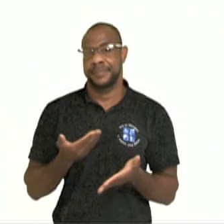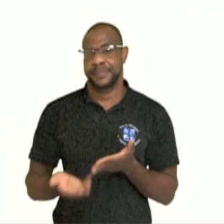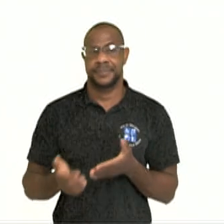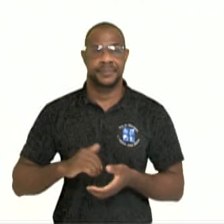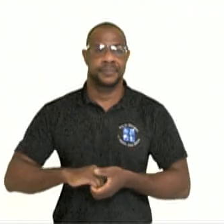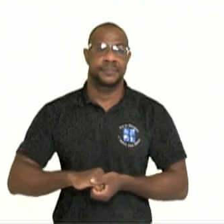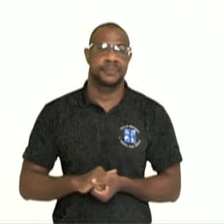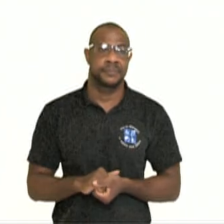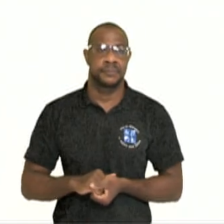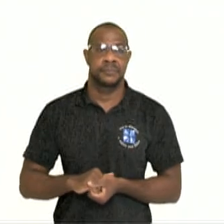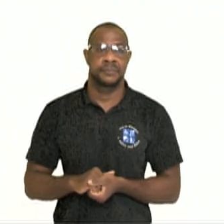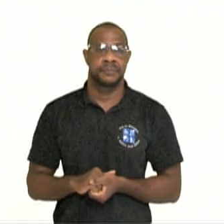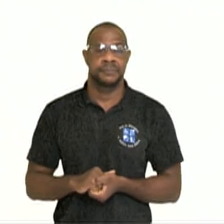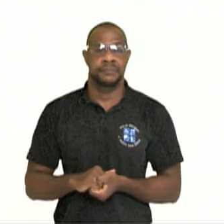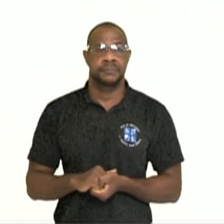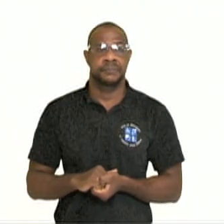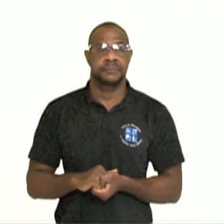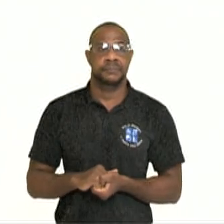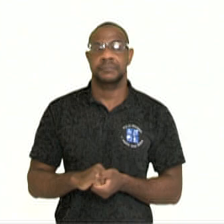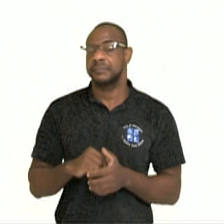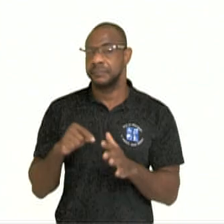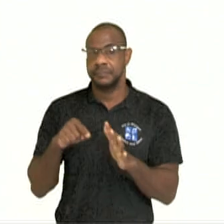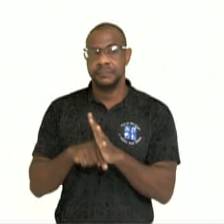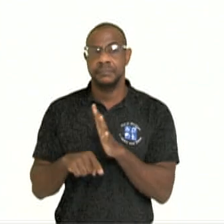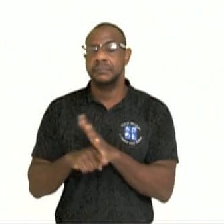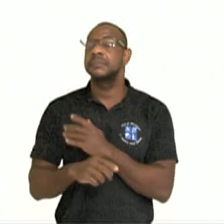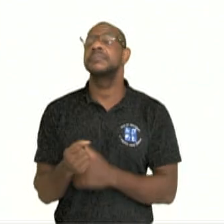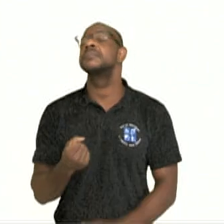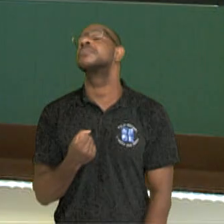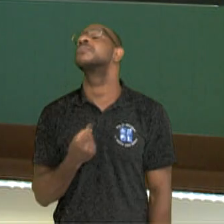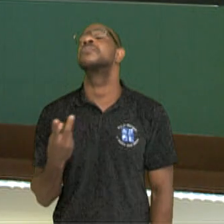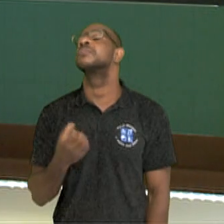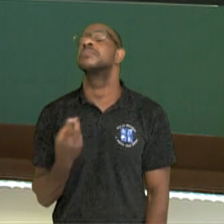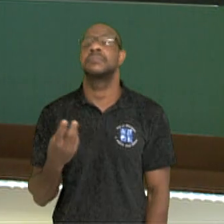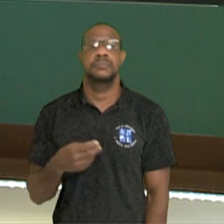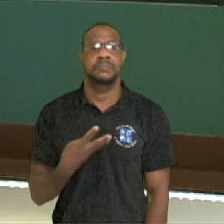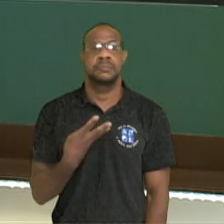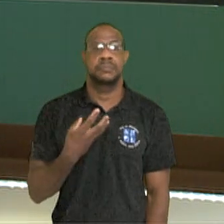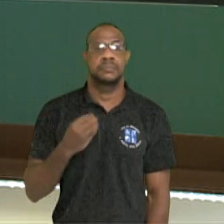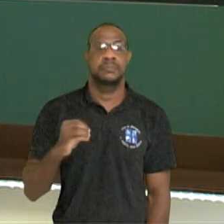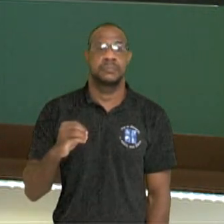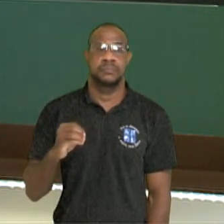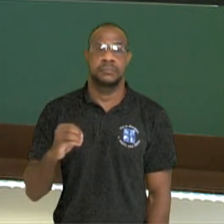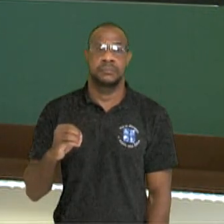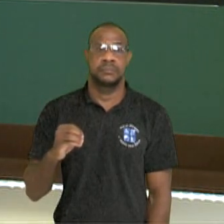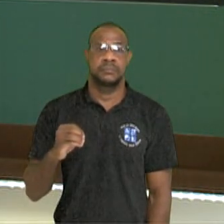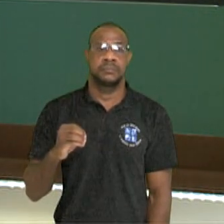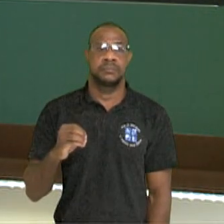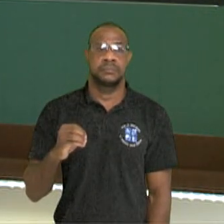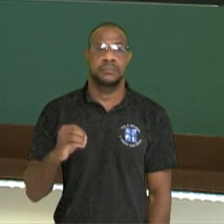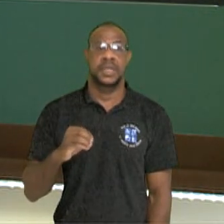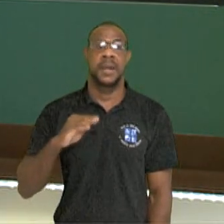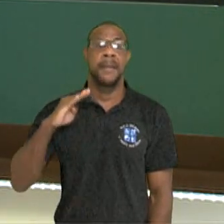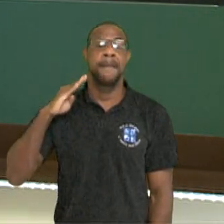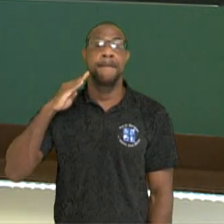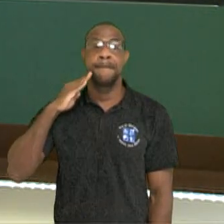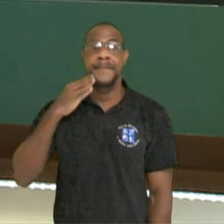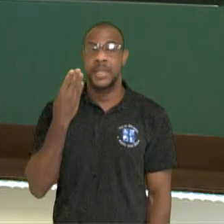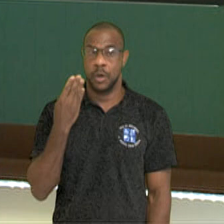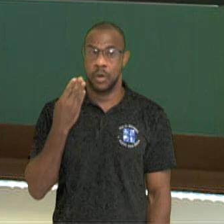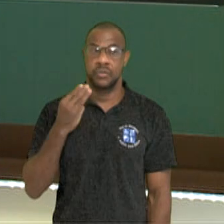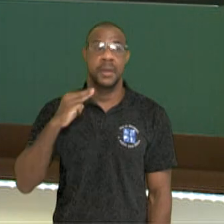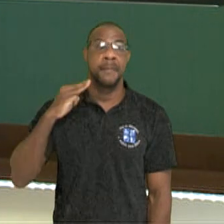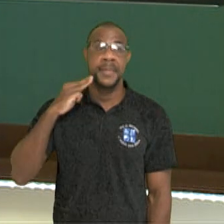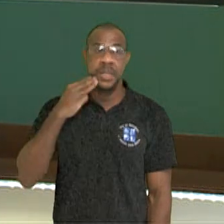prejuízo, ok? E ele pergunta de quantos, né? 400. Aqui tá faltando milhões de reais,